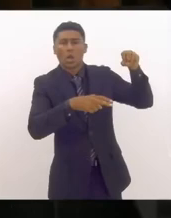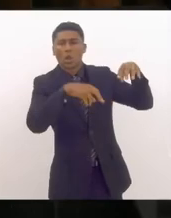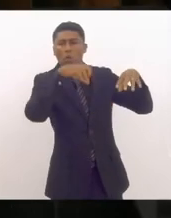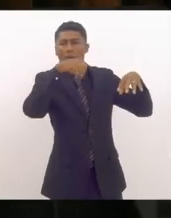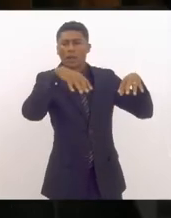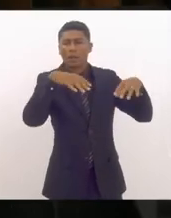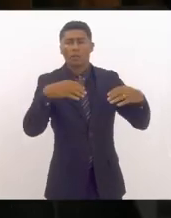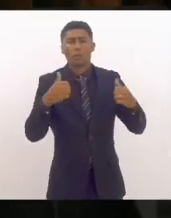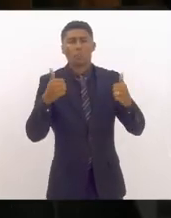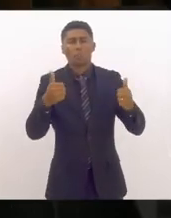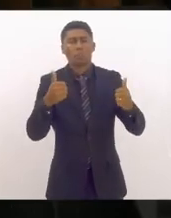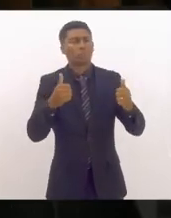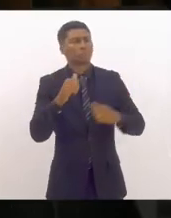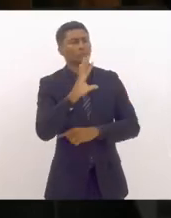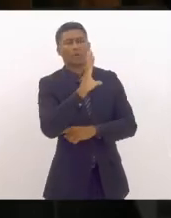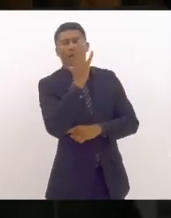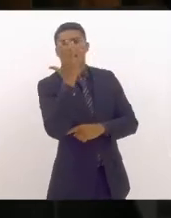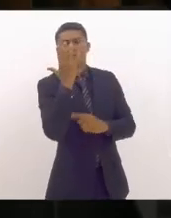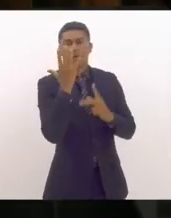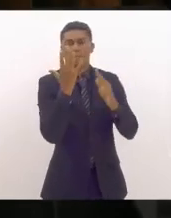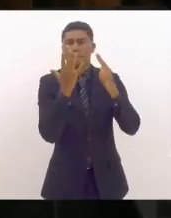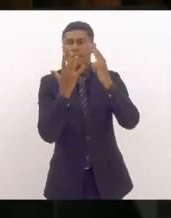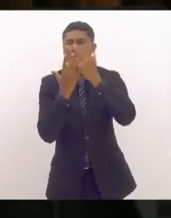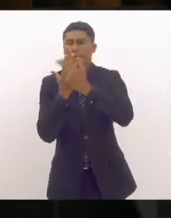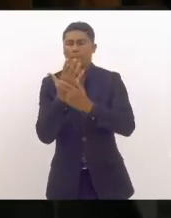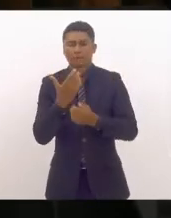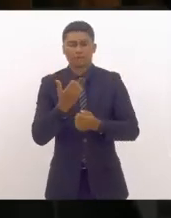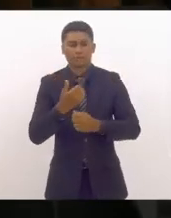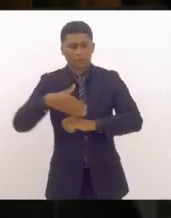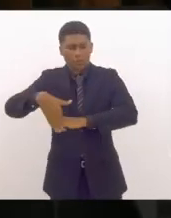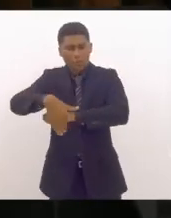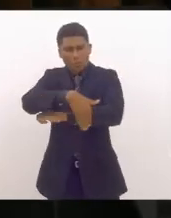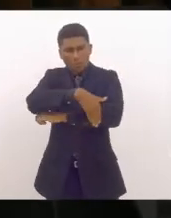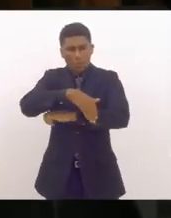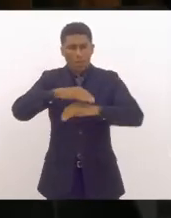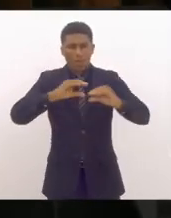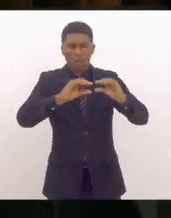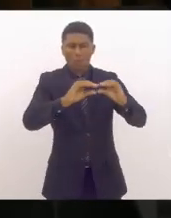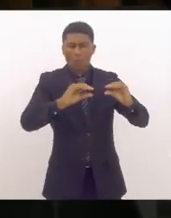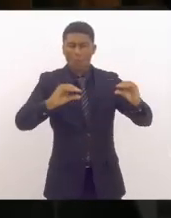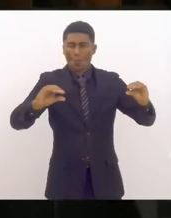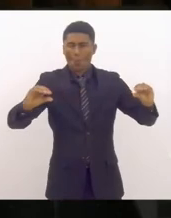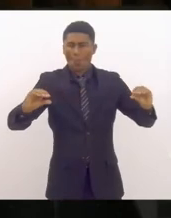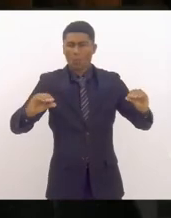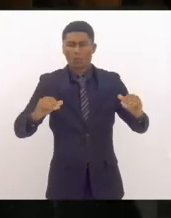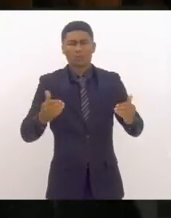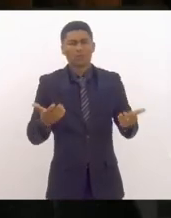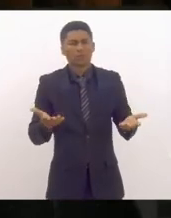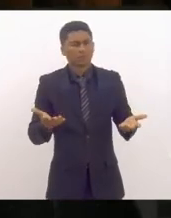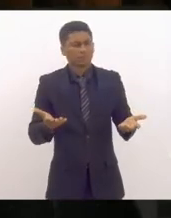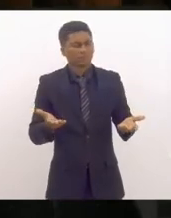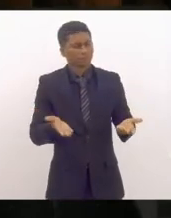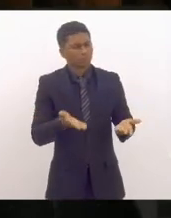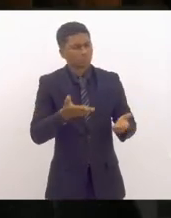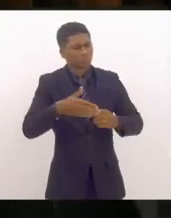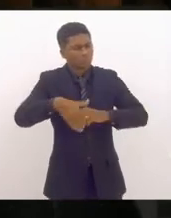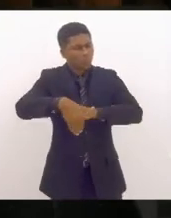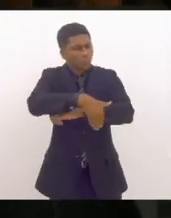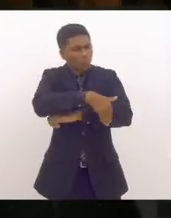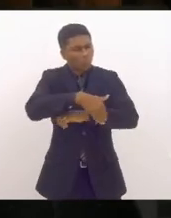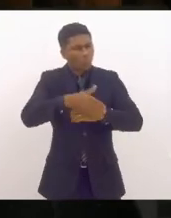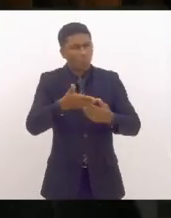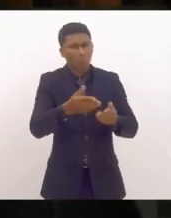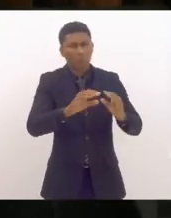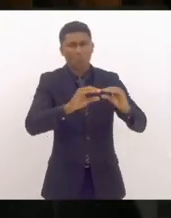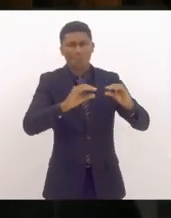poda árvore, asfalta rua, que nem recebeu o